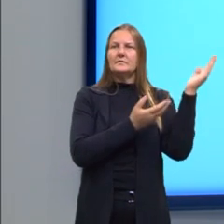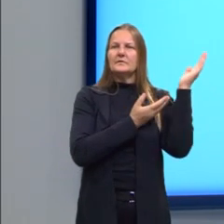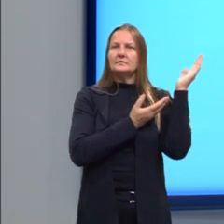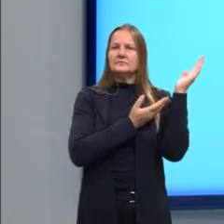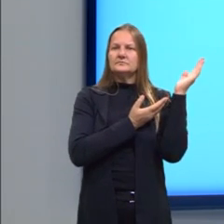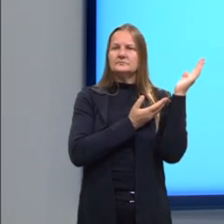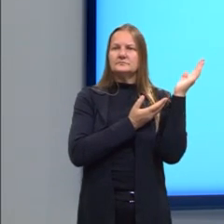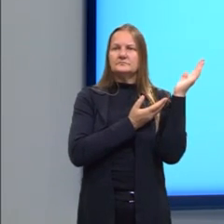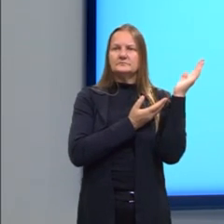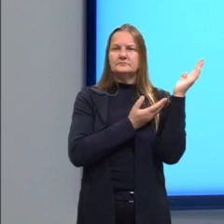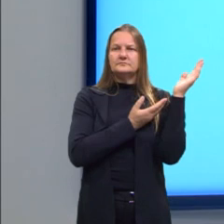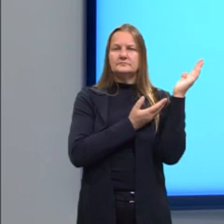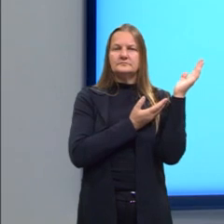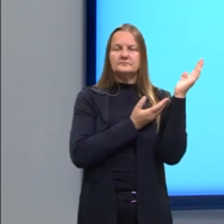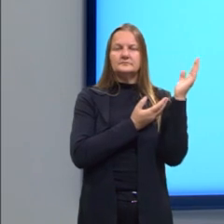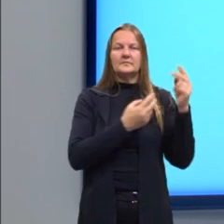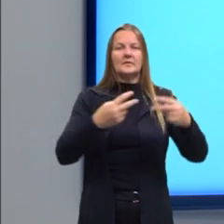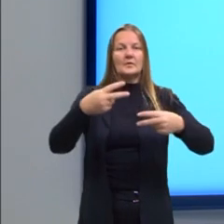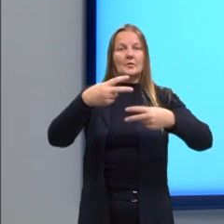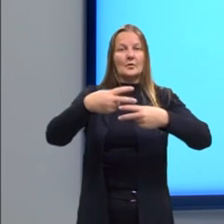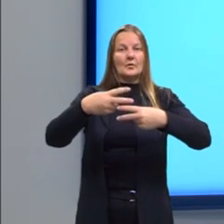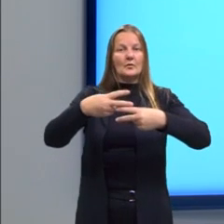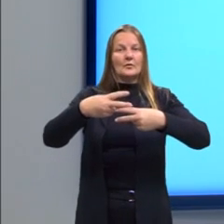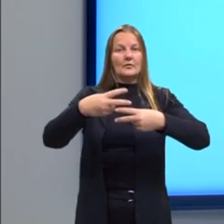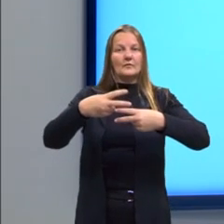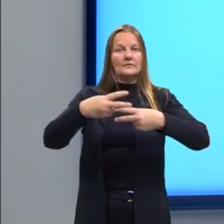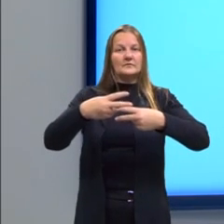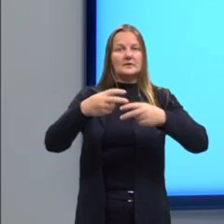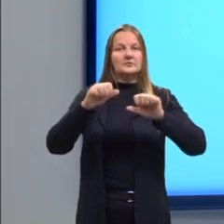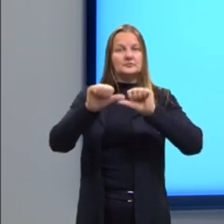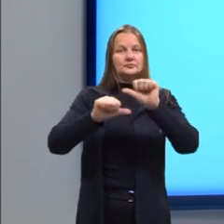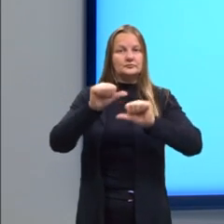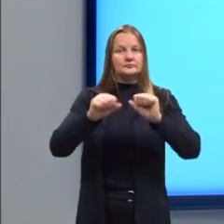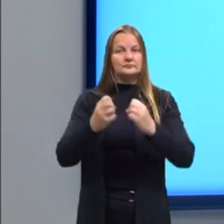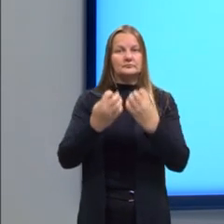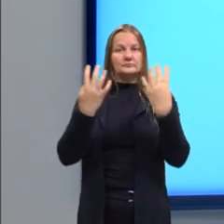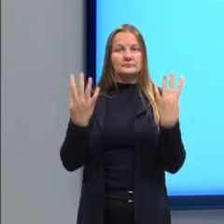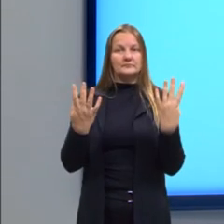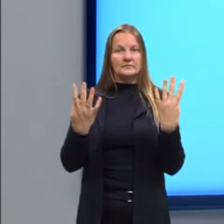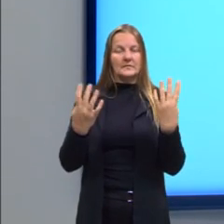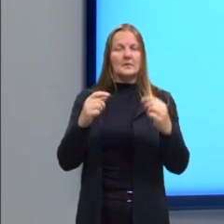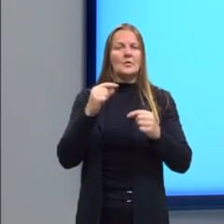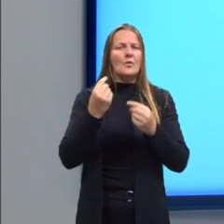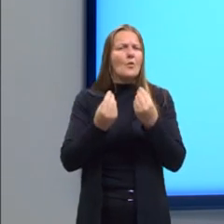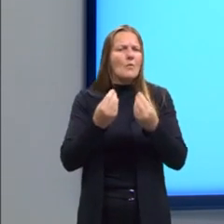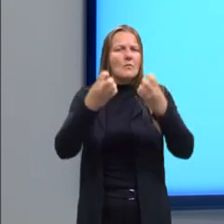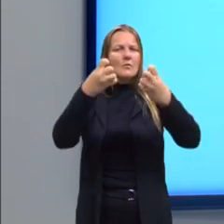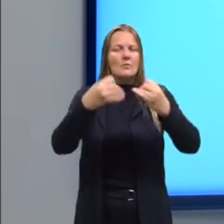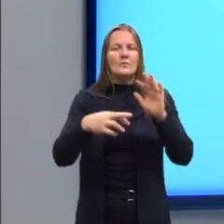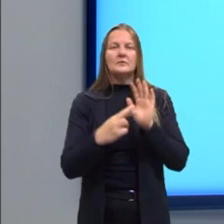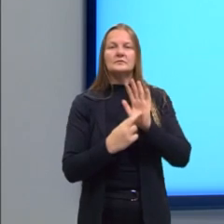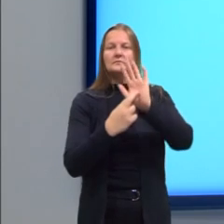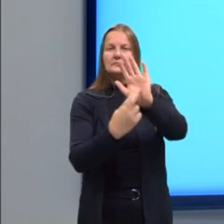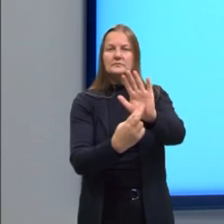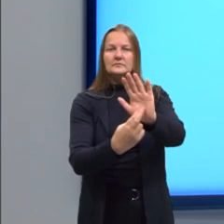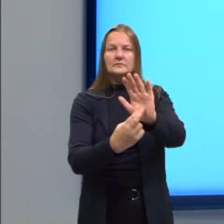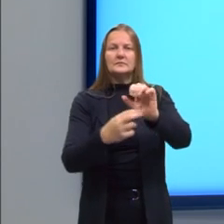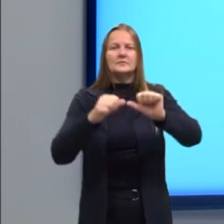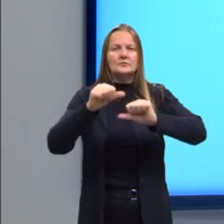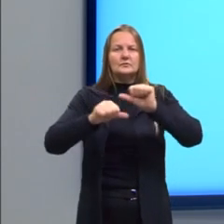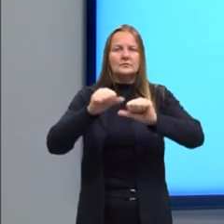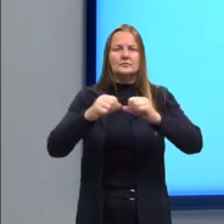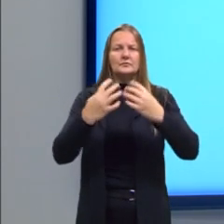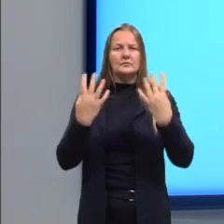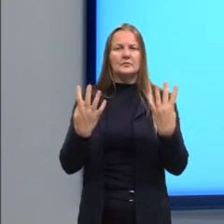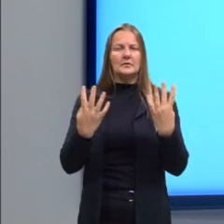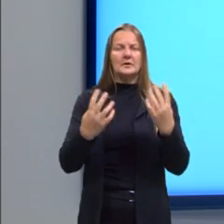é apresenta os coeficientes estequiométricos que são as simbolizadas aqui representados pelos valores pelas